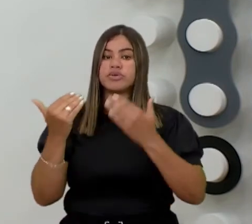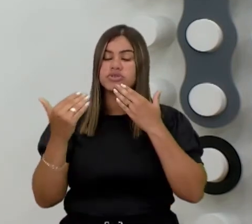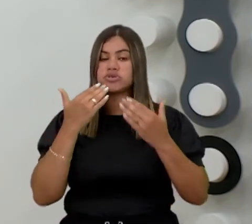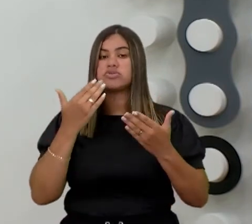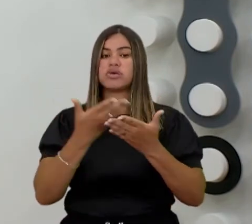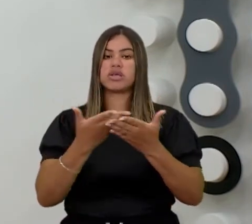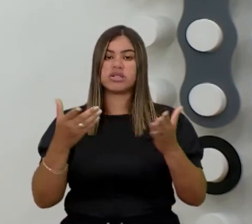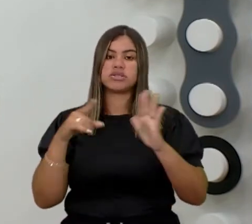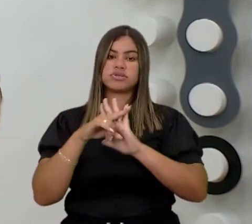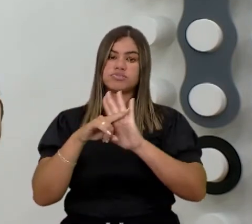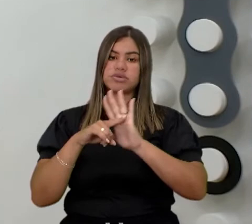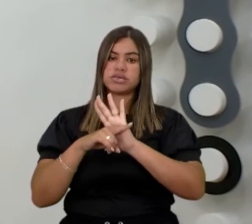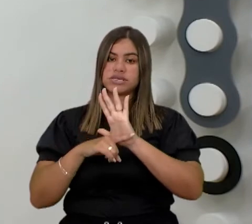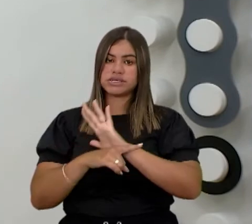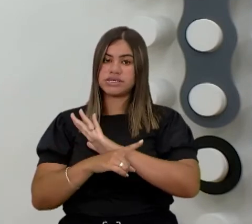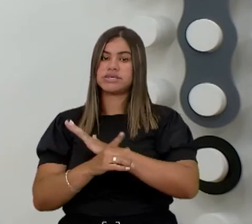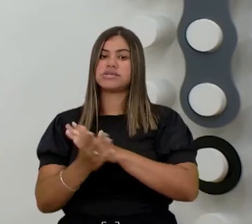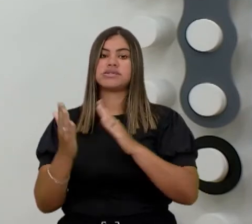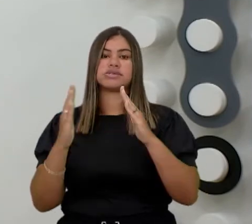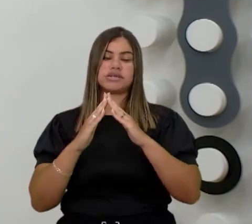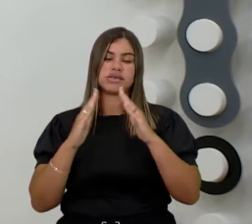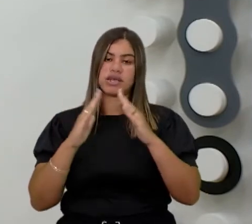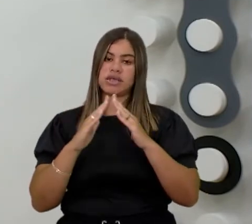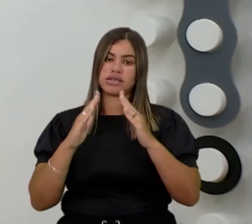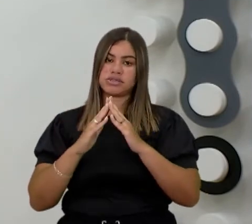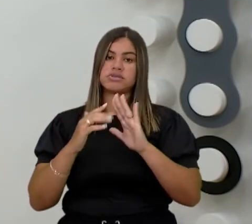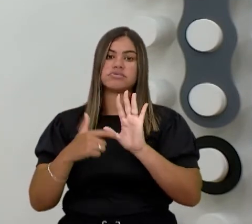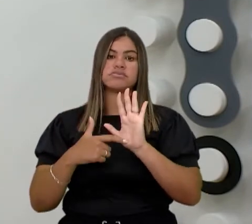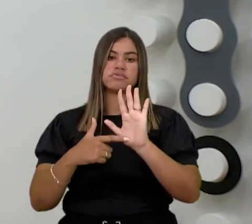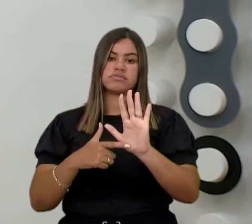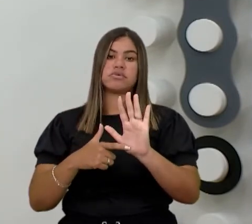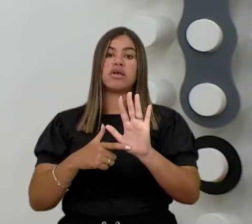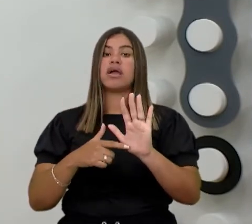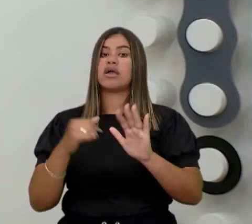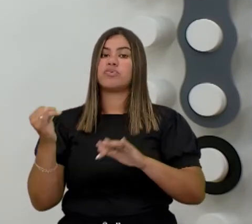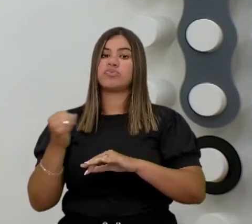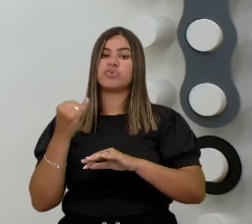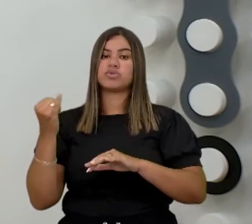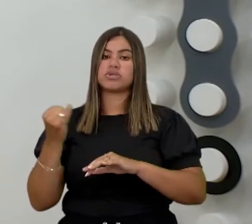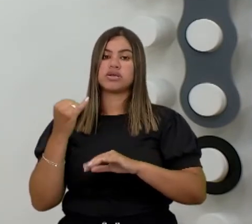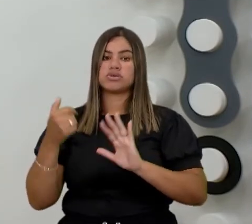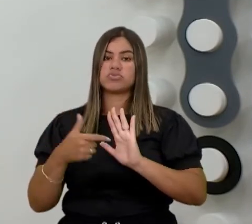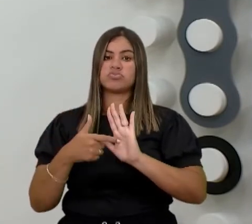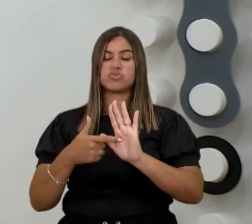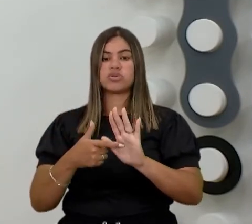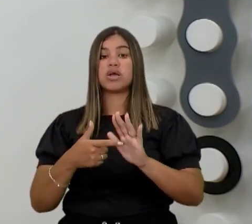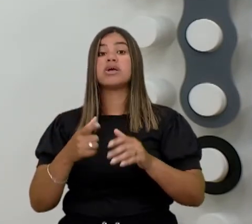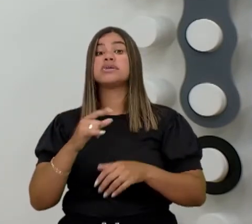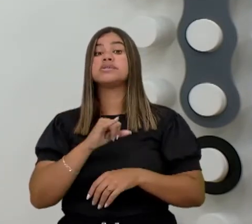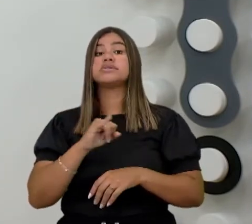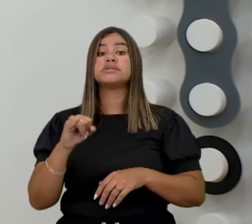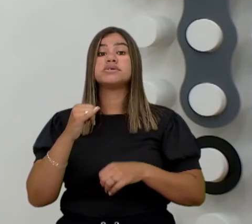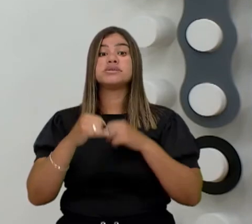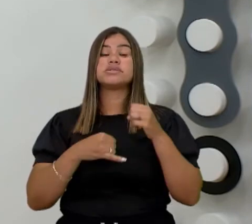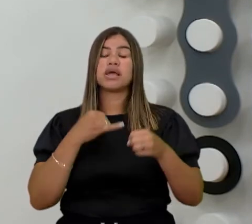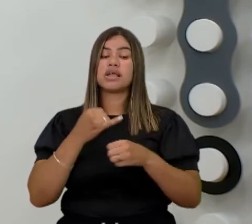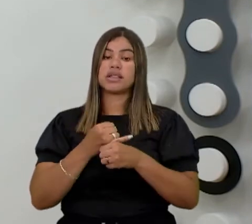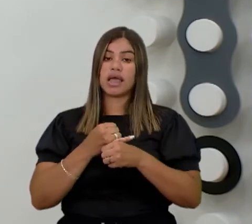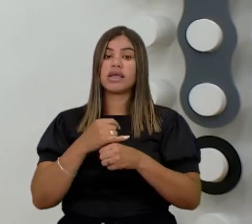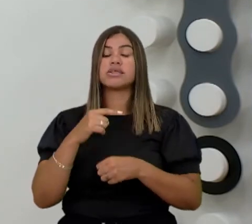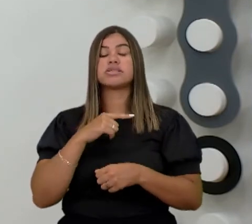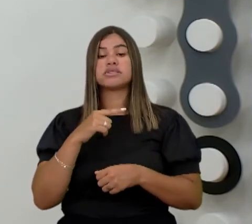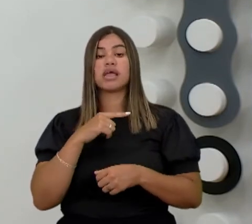pesquisa em casa e depois trazer aí na próxima aula. É sempre interessante retratar isso. Se tiver lá já internet na escola, né, uma